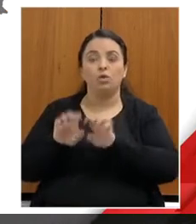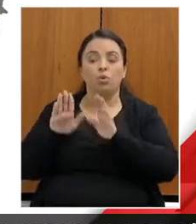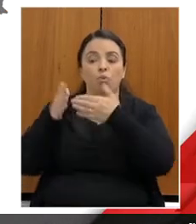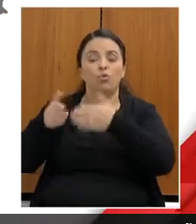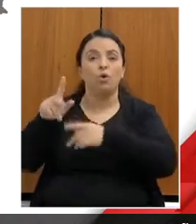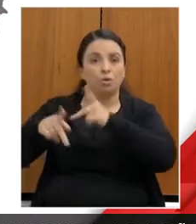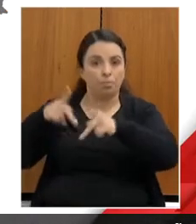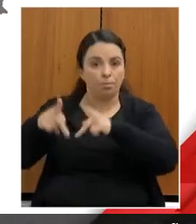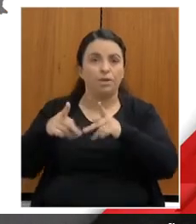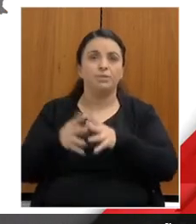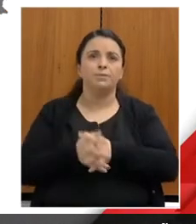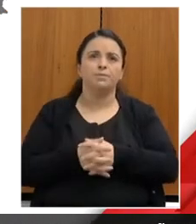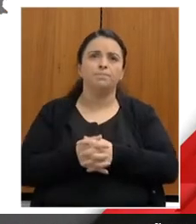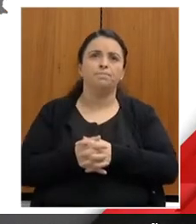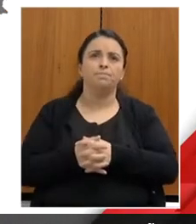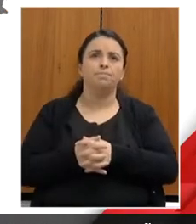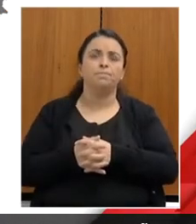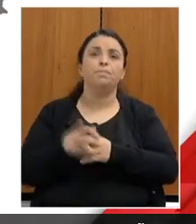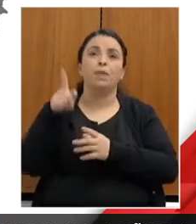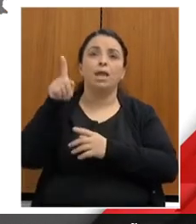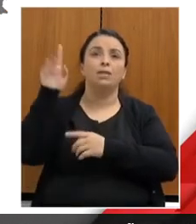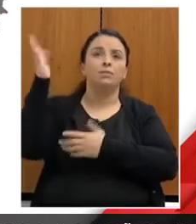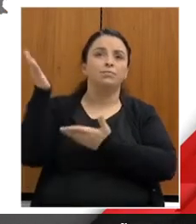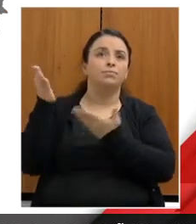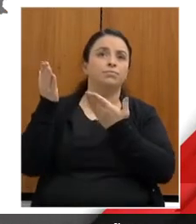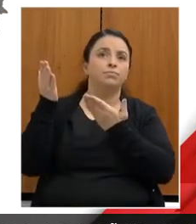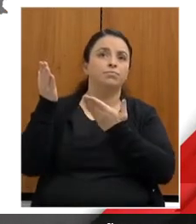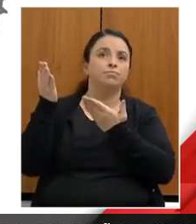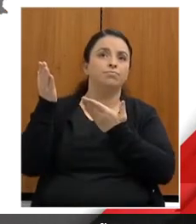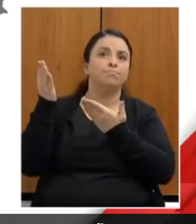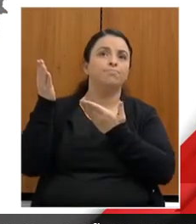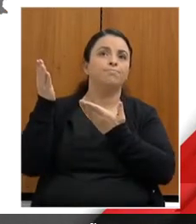Aí mostrando também esses cinco pilares, pode passar.